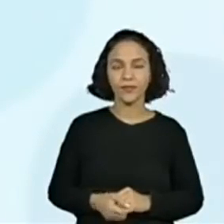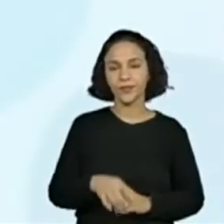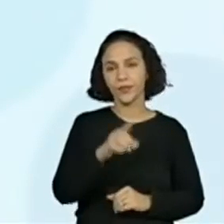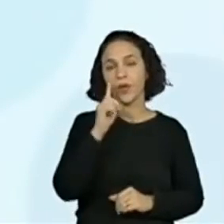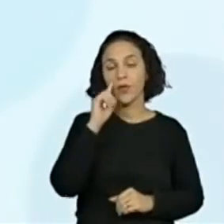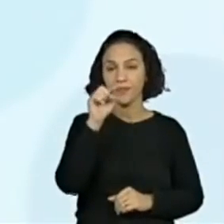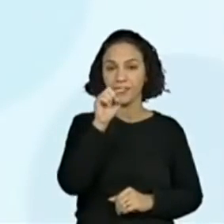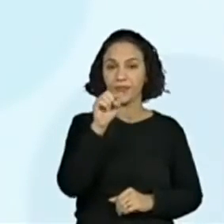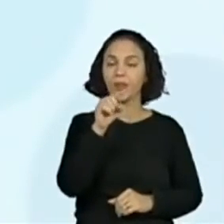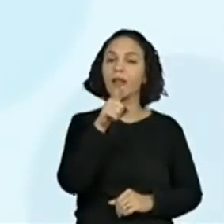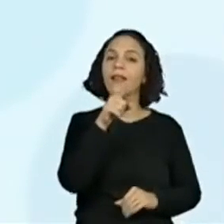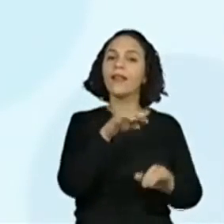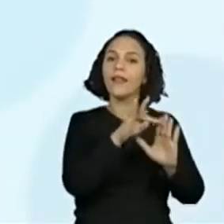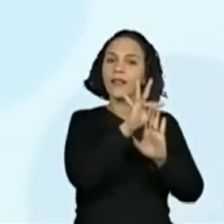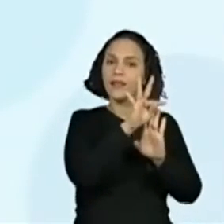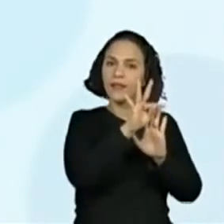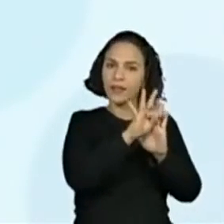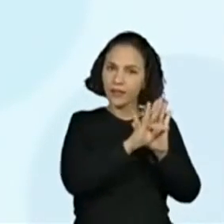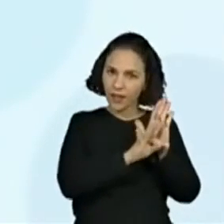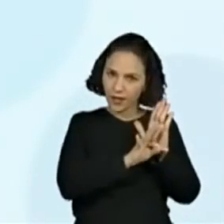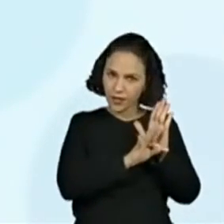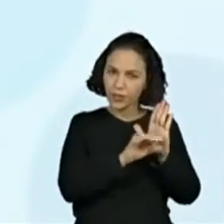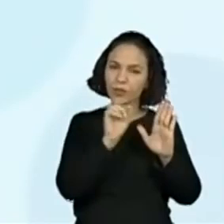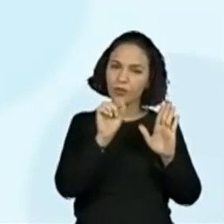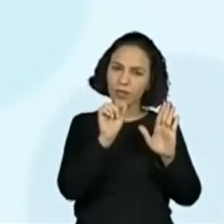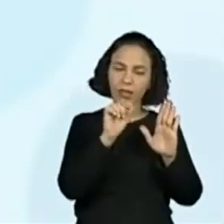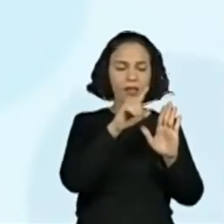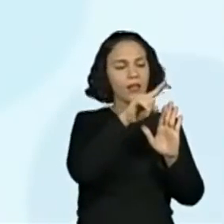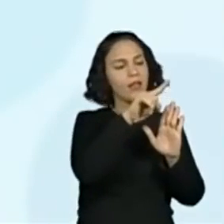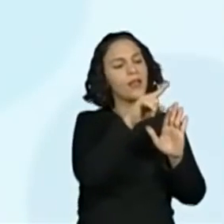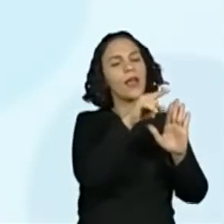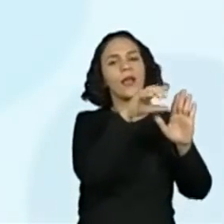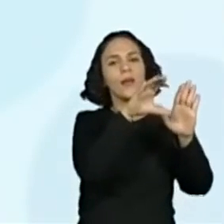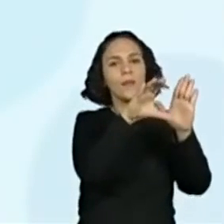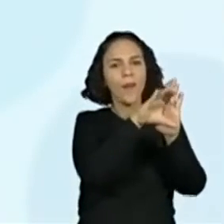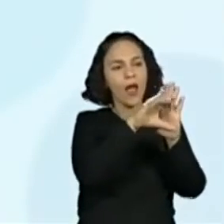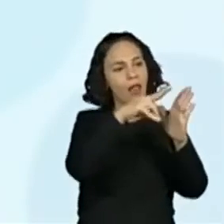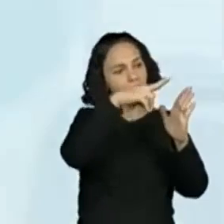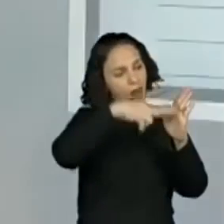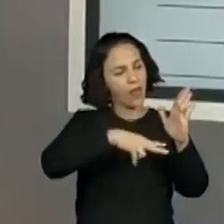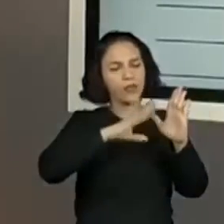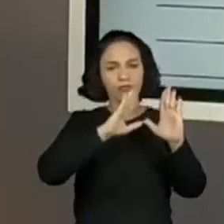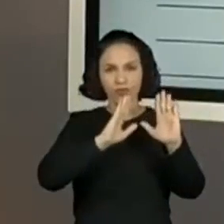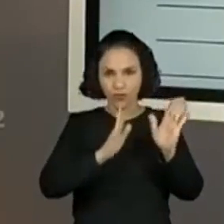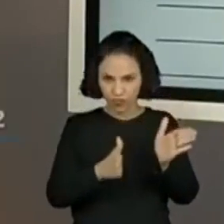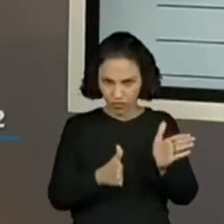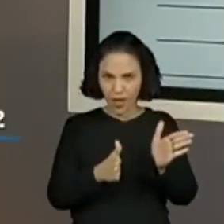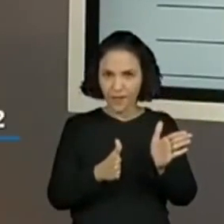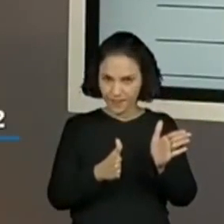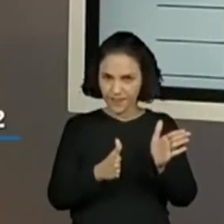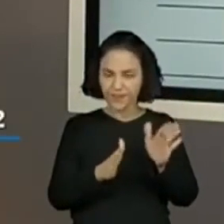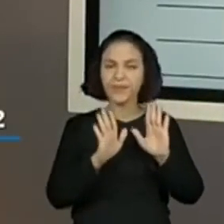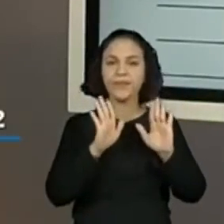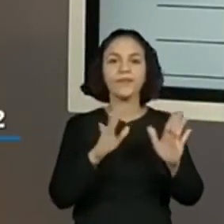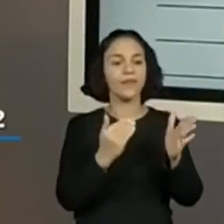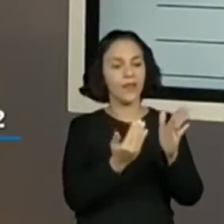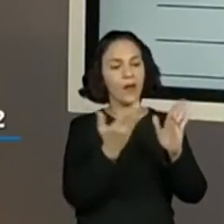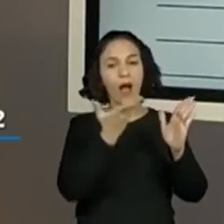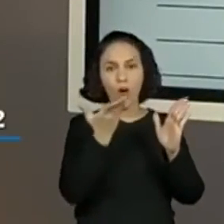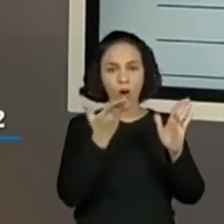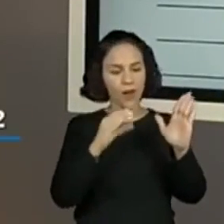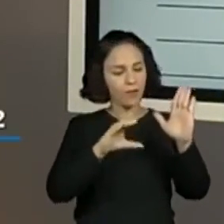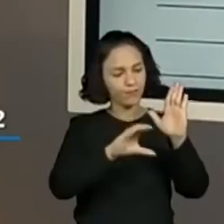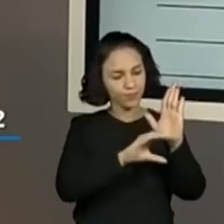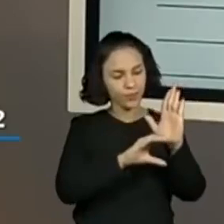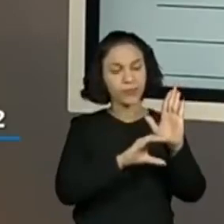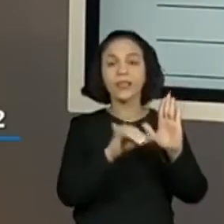de autoria. A professora está aqui modelizando, mas você, quando for construir o seu, você faz o seu